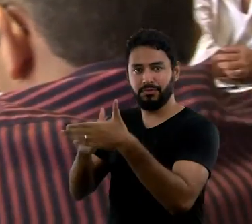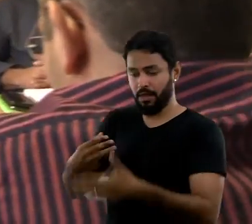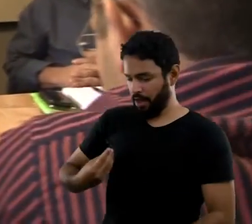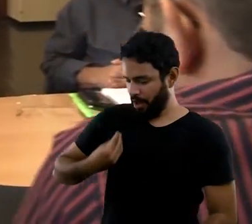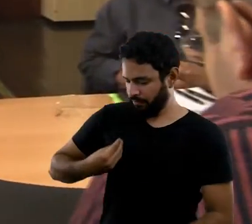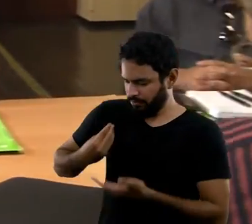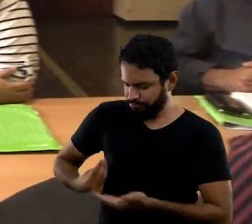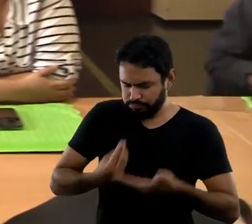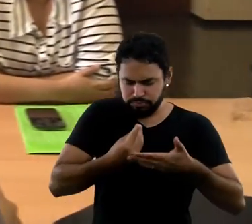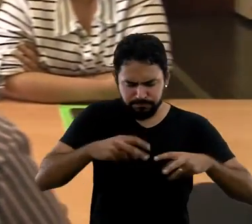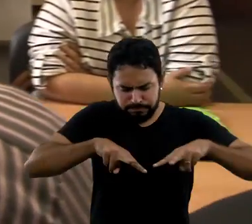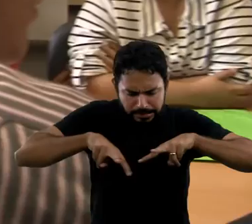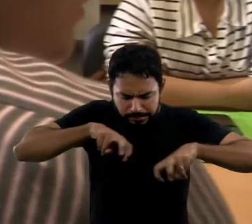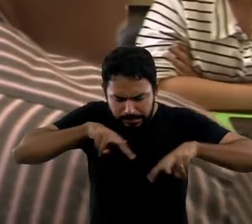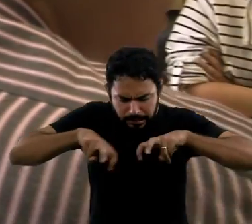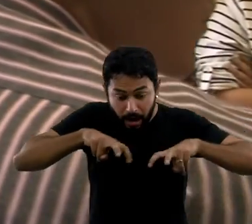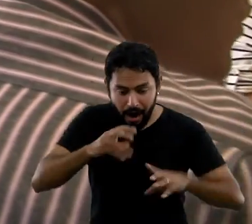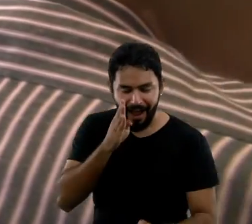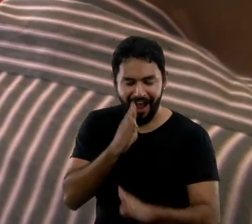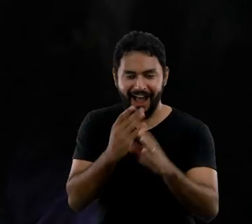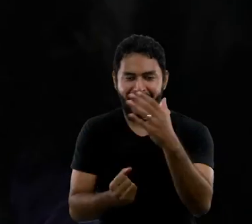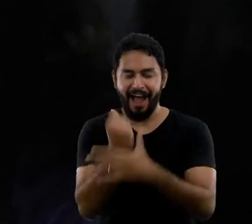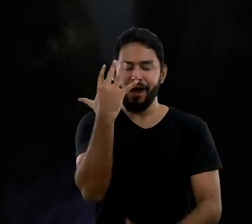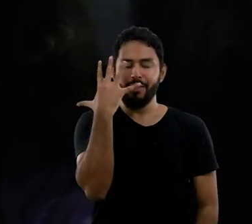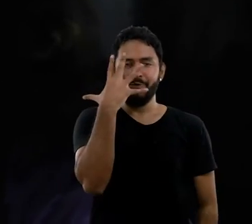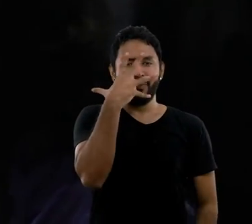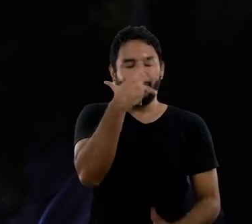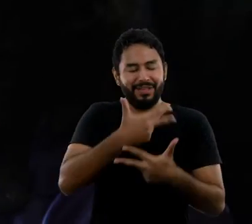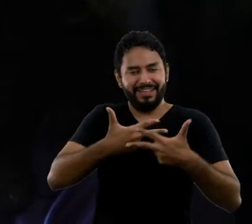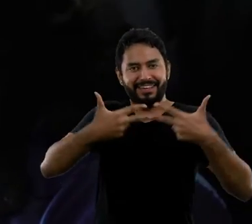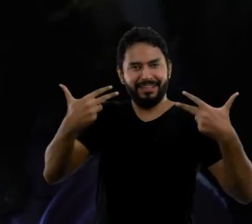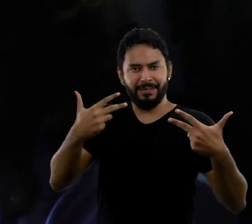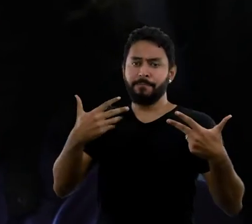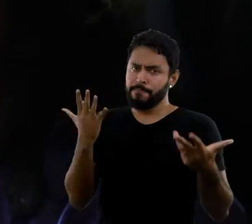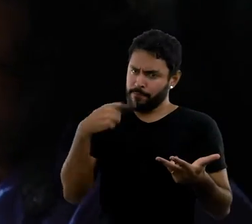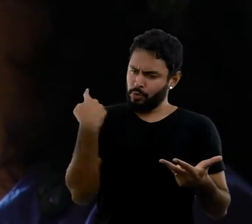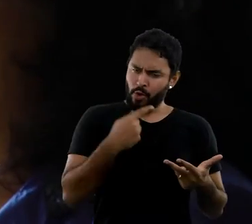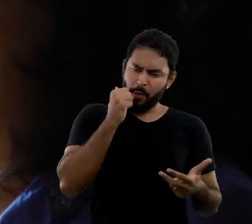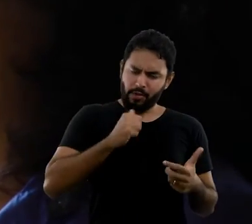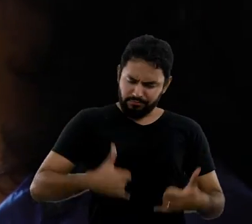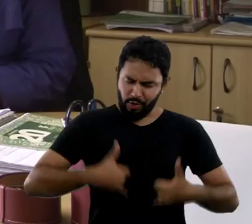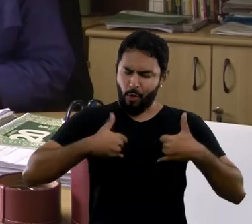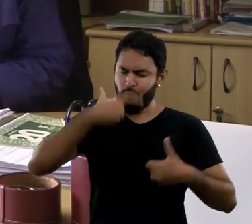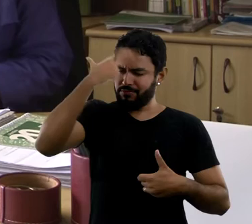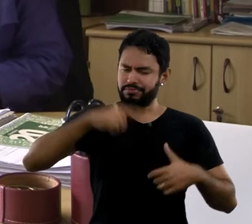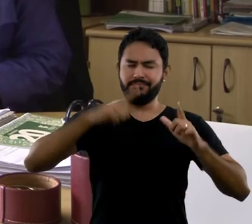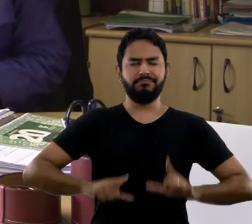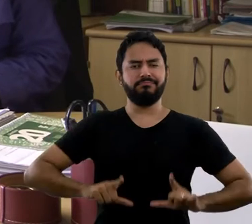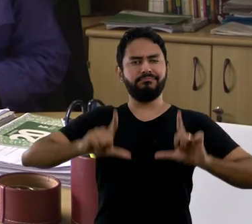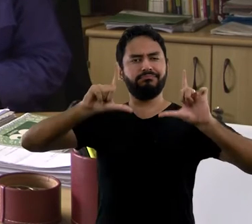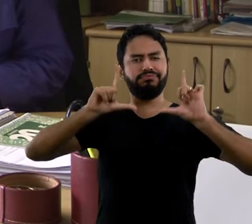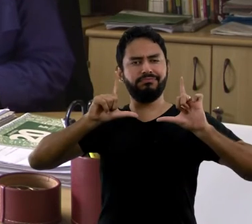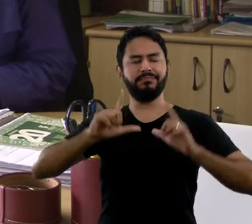com toda a dificuldade, a gente diz que é bonito e é bom ser mulher nessa sociedade. Meu